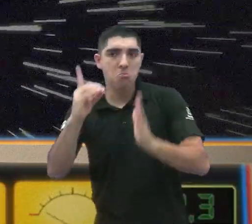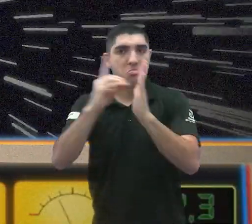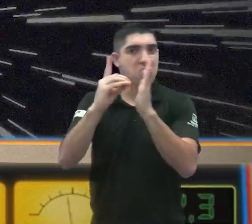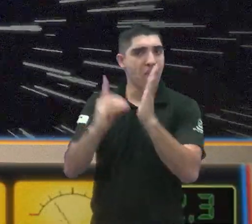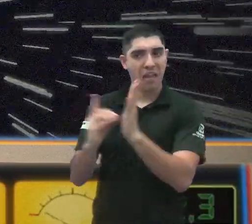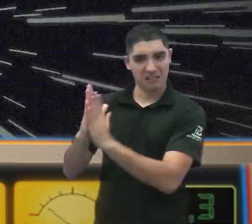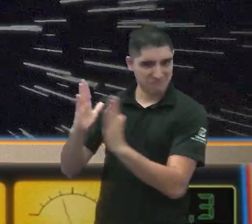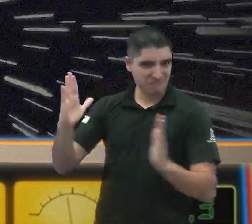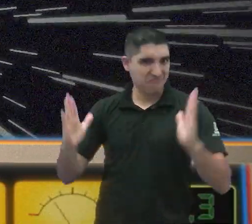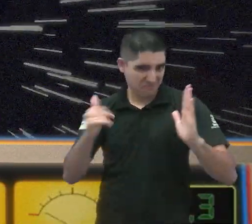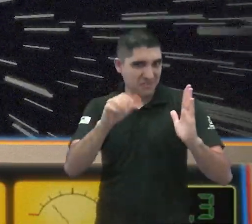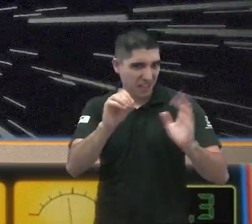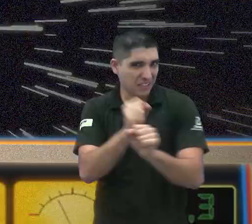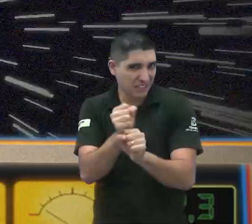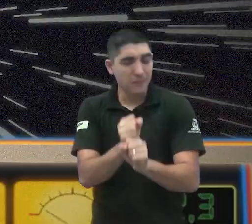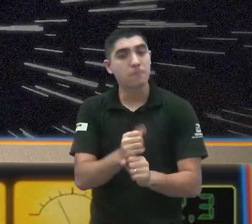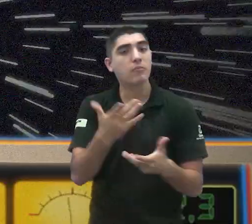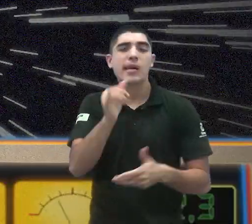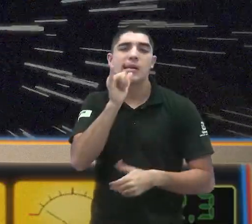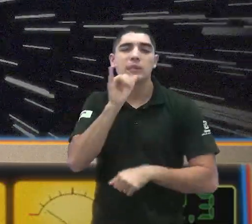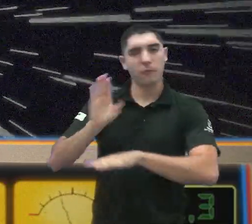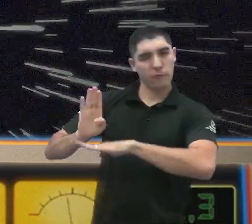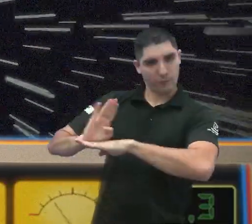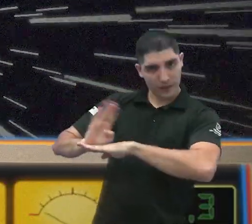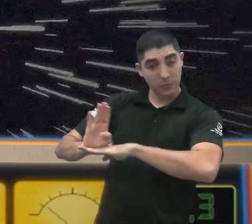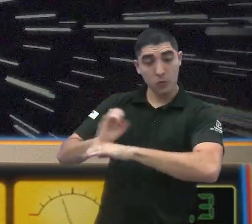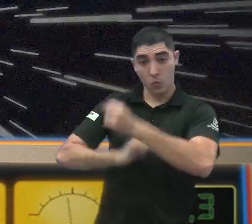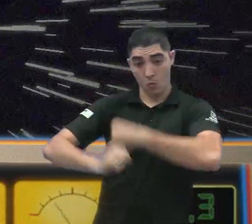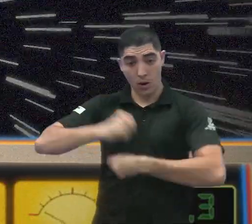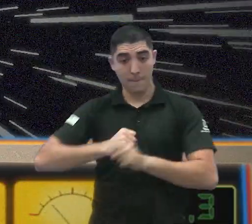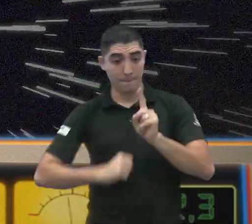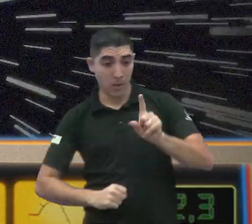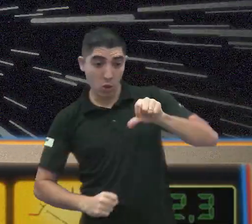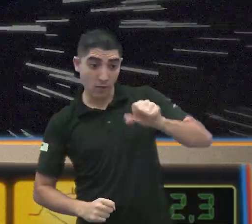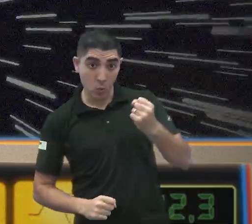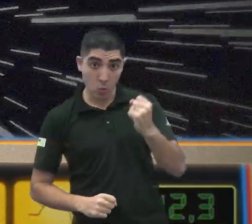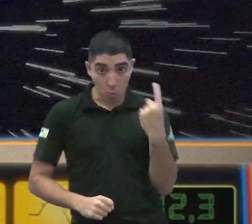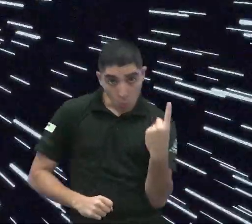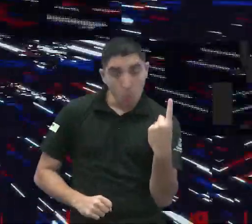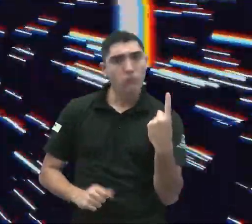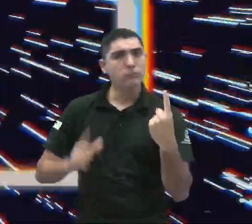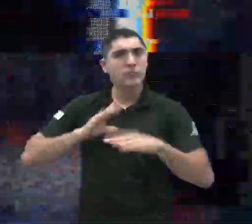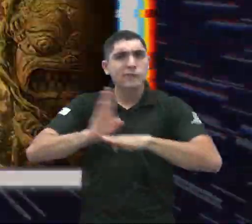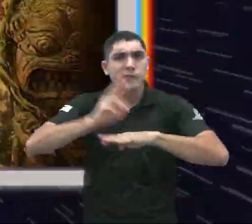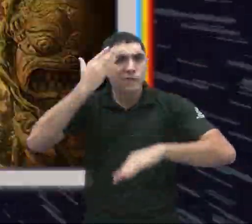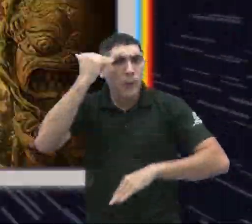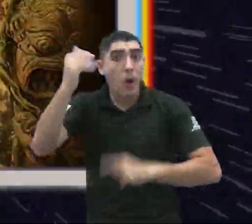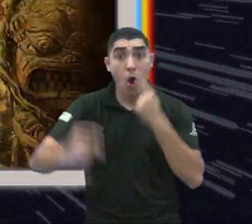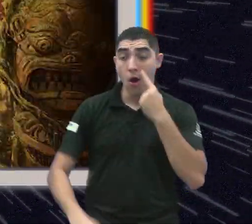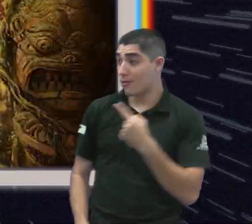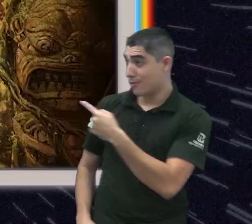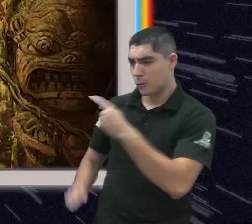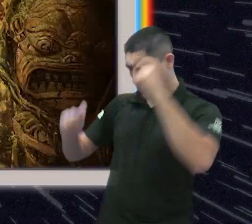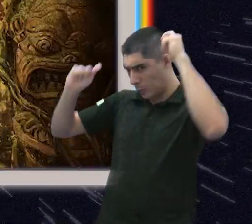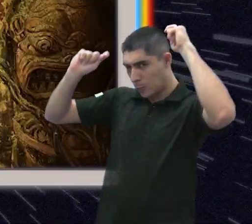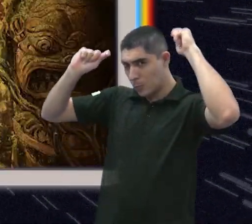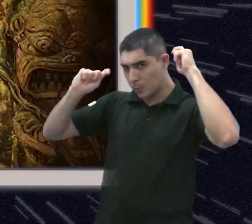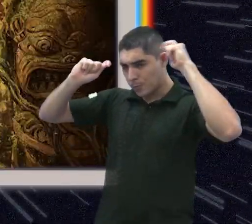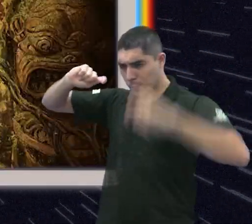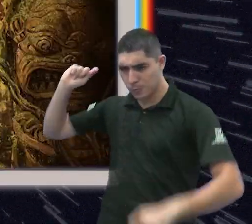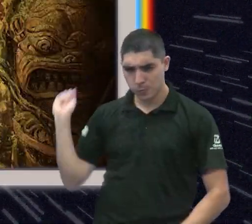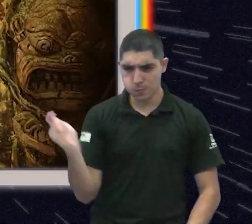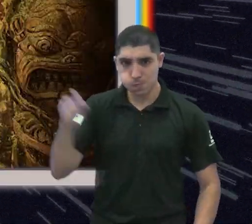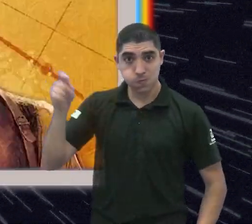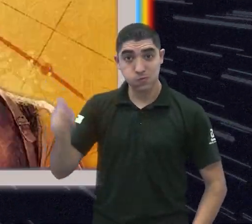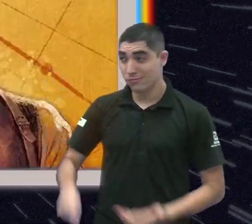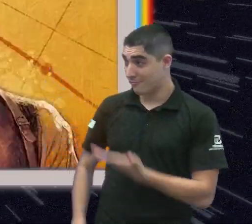viagem. Nos cinemas, por exemplo, em 1981, foram lançados filmes como Indiana Jones e os Caçadores